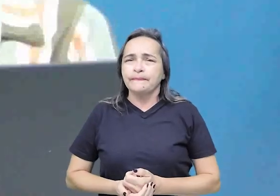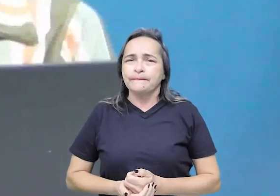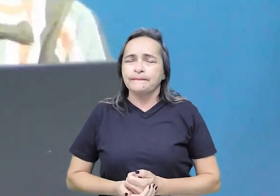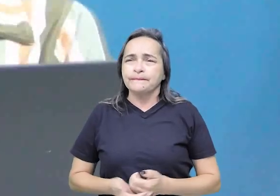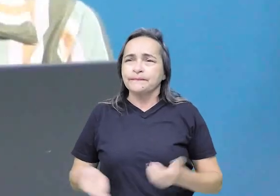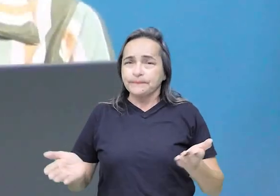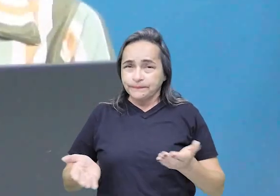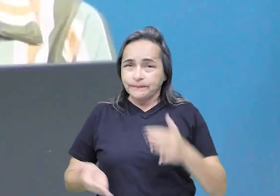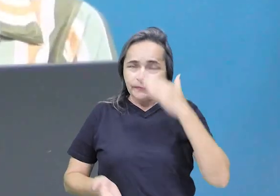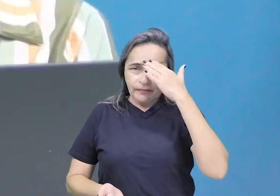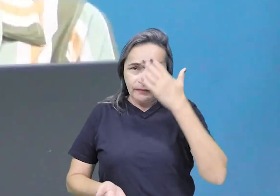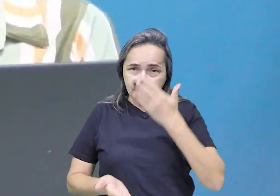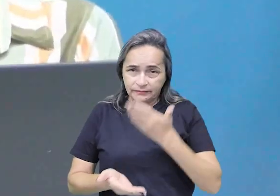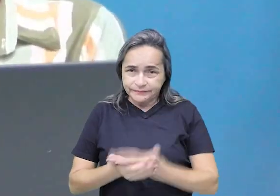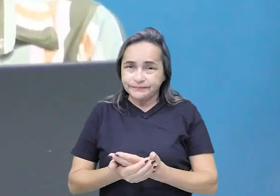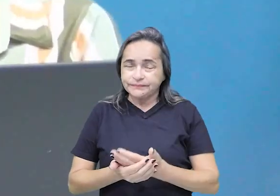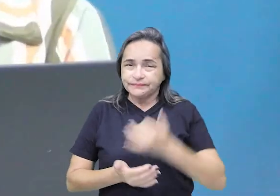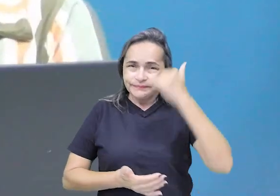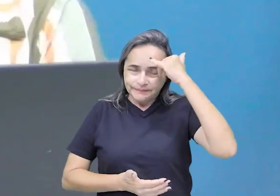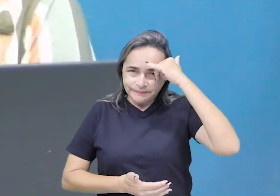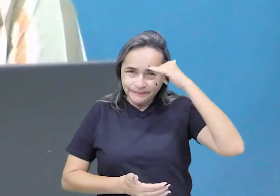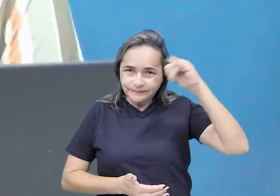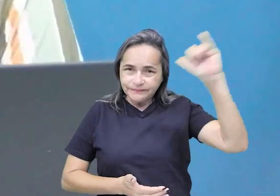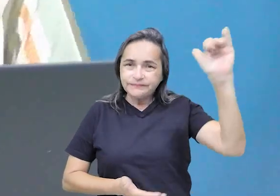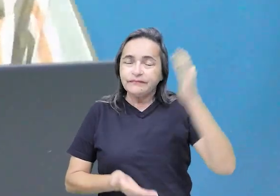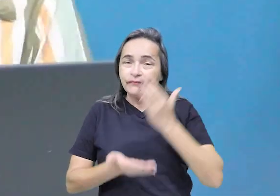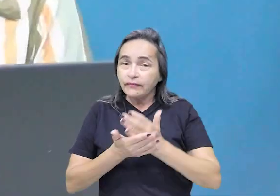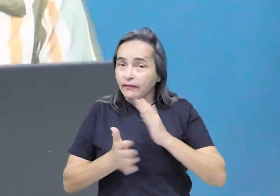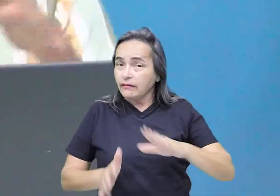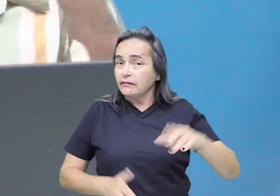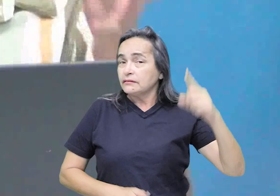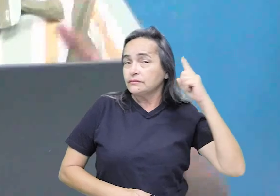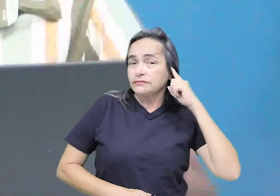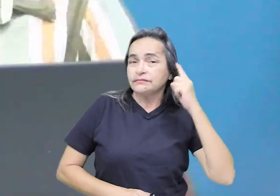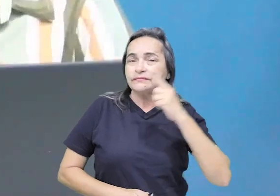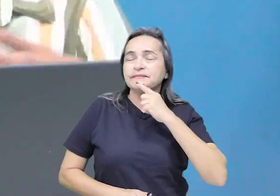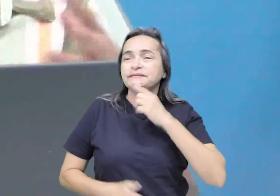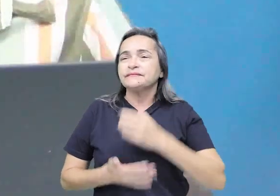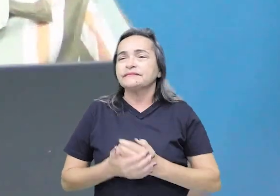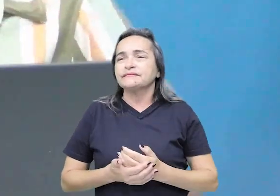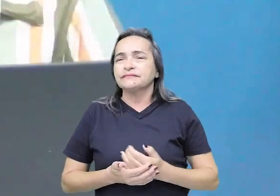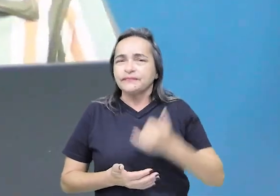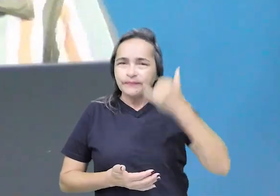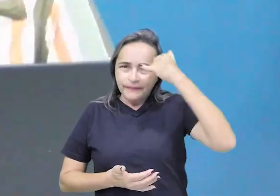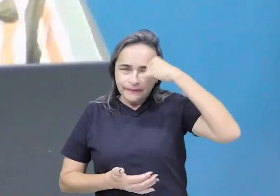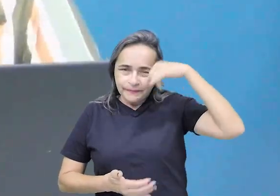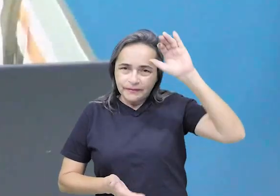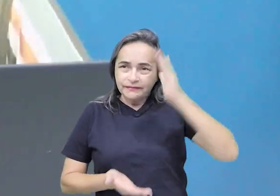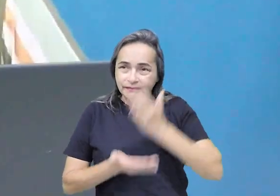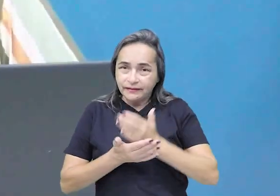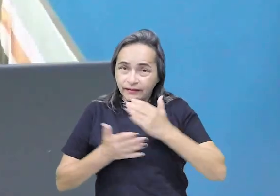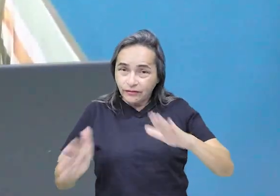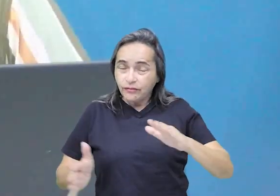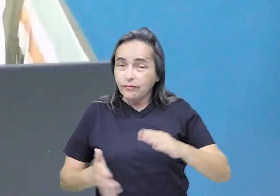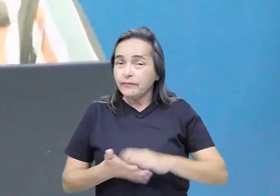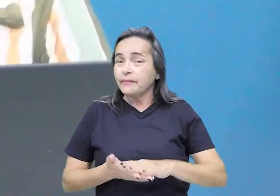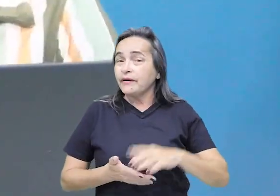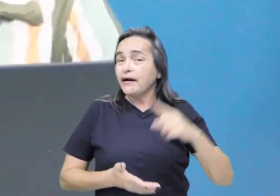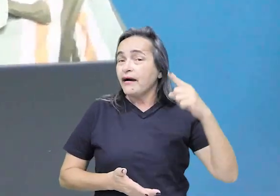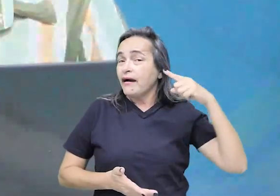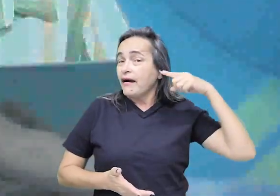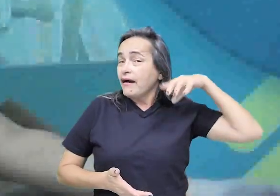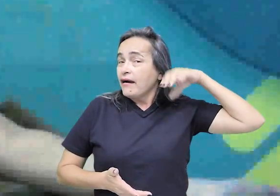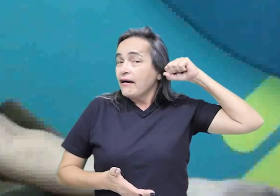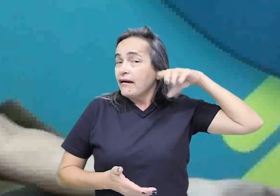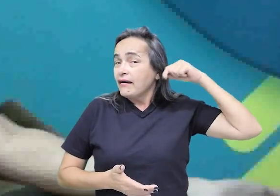nesse bate-papo sobre prevenção e combate à surdez, cabe também a prevenção e combate à perda auditiva. Sim, né? Eu acredito